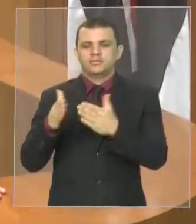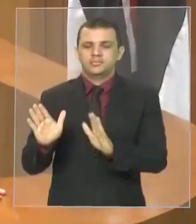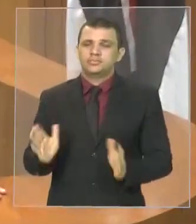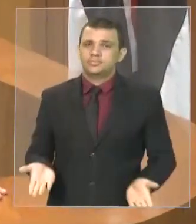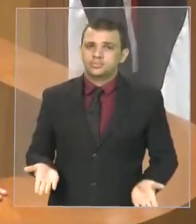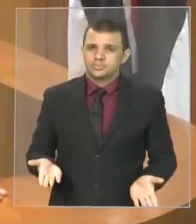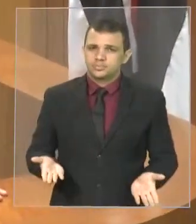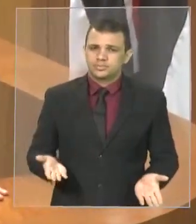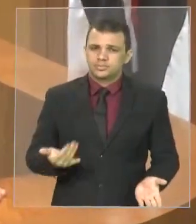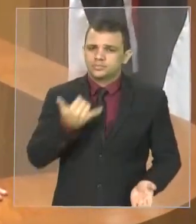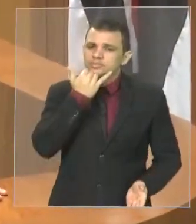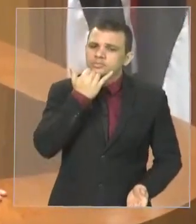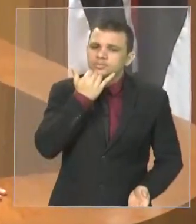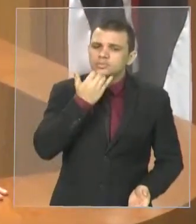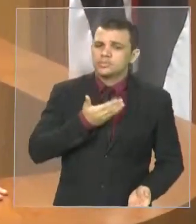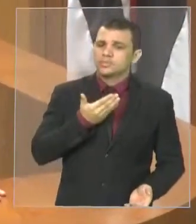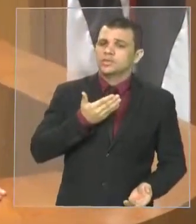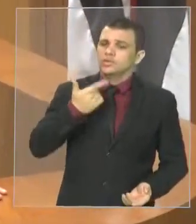de verdade?